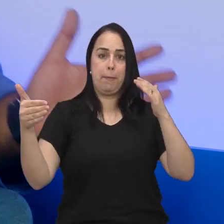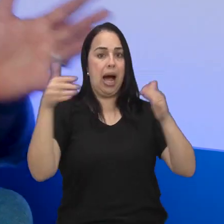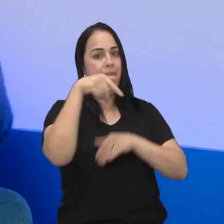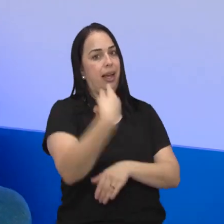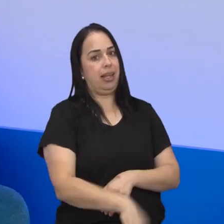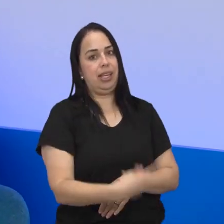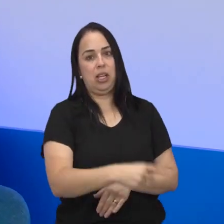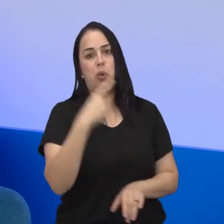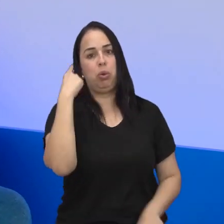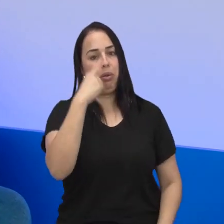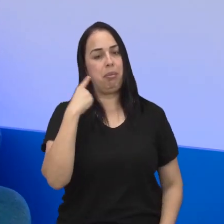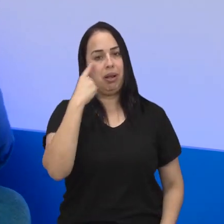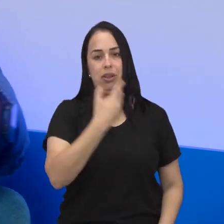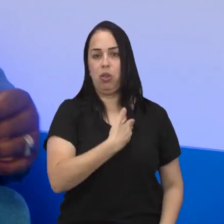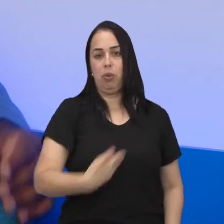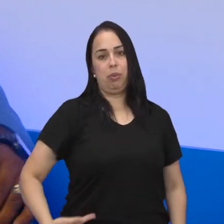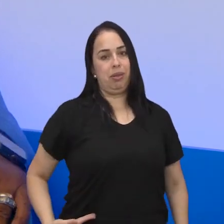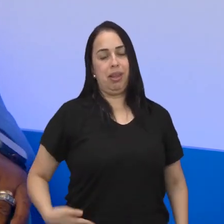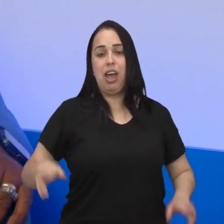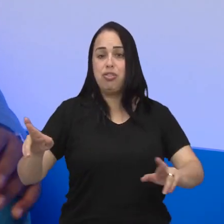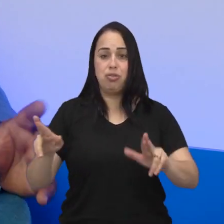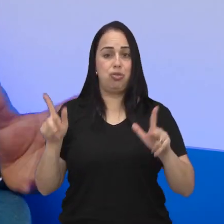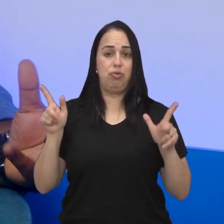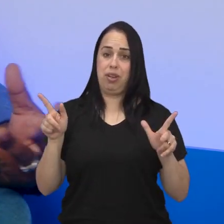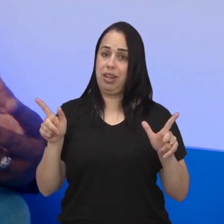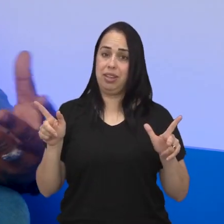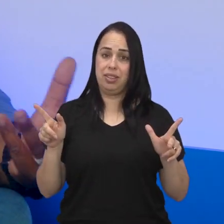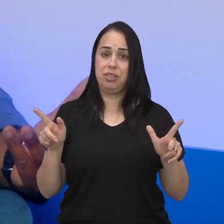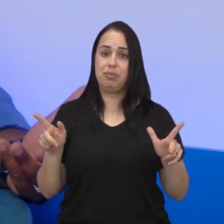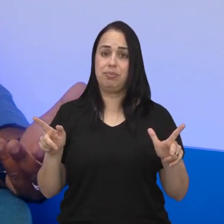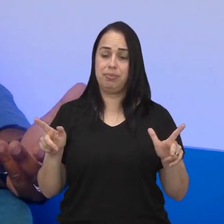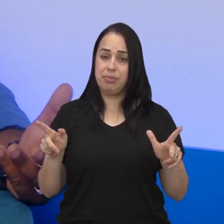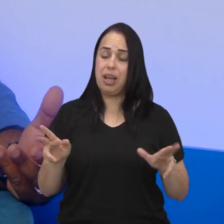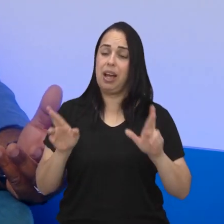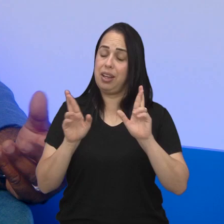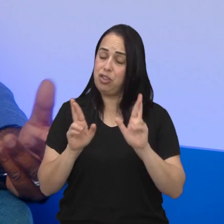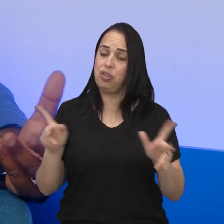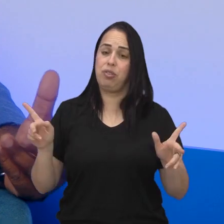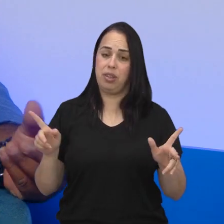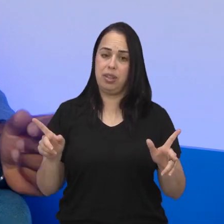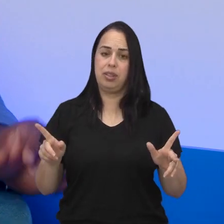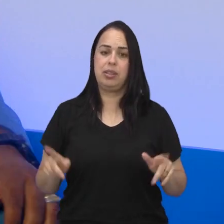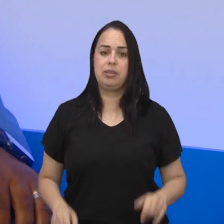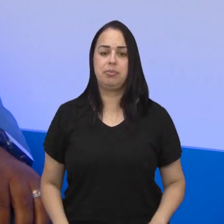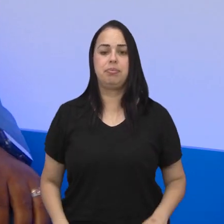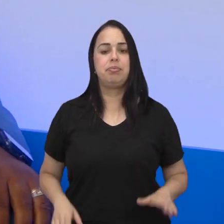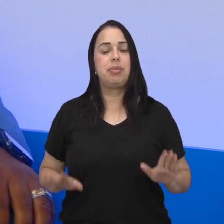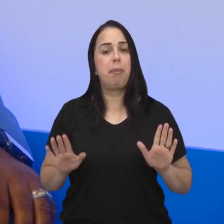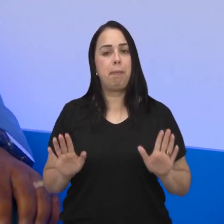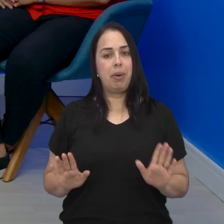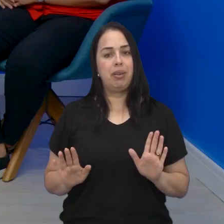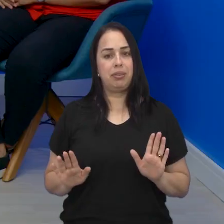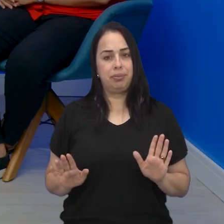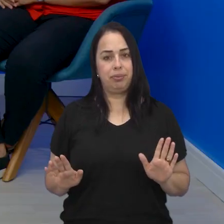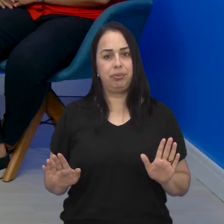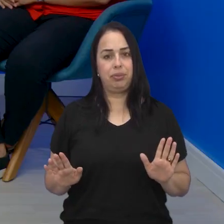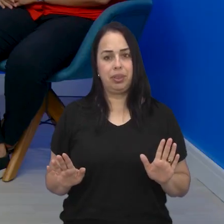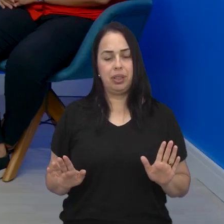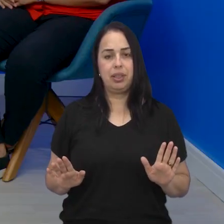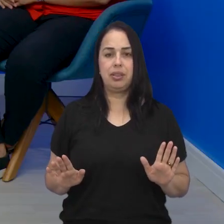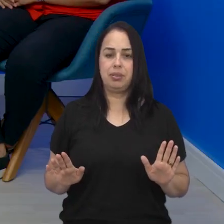for comparar com os nossos governadores, são situações diferentes. Sim. Né? São situações diferentes.